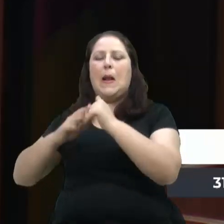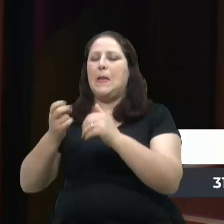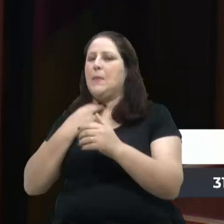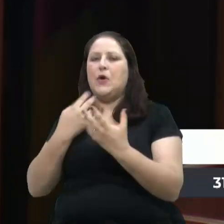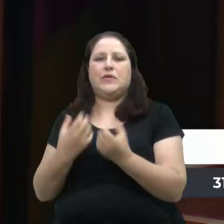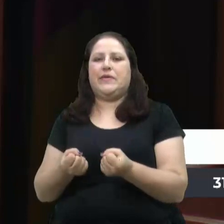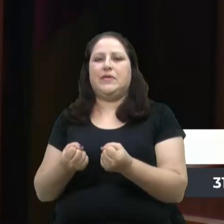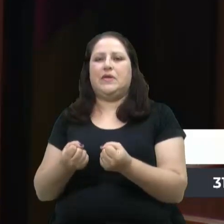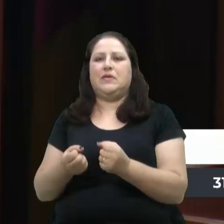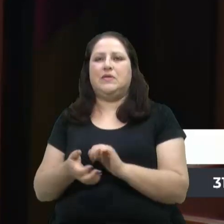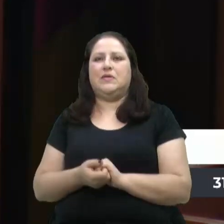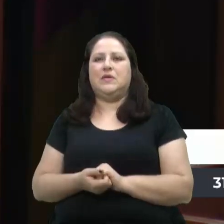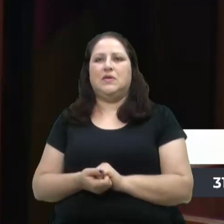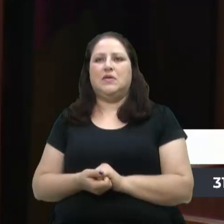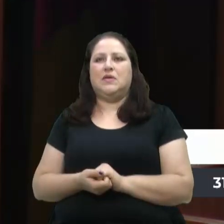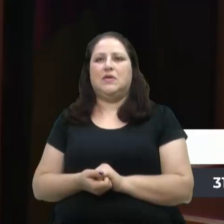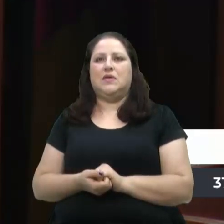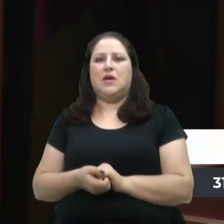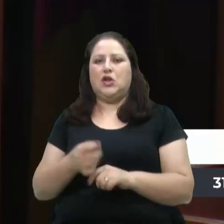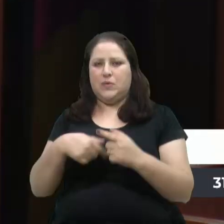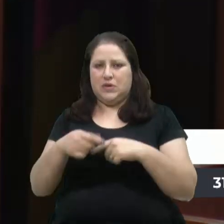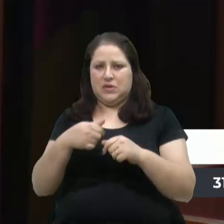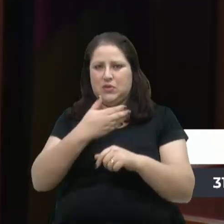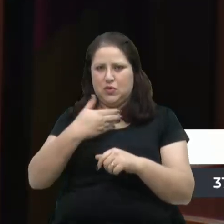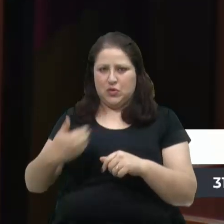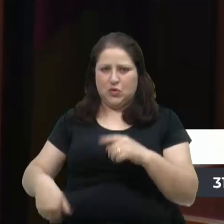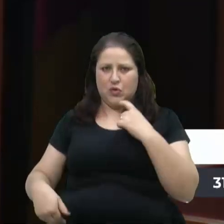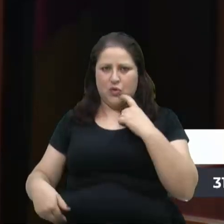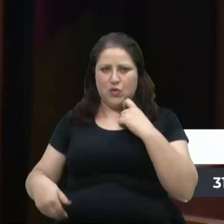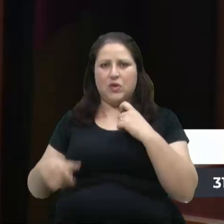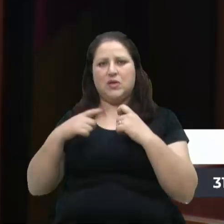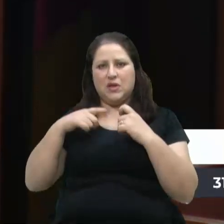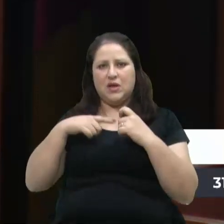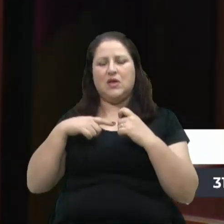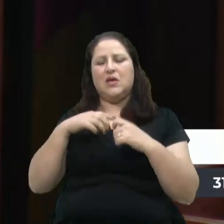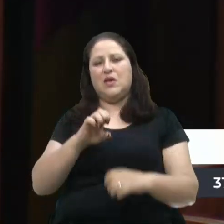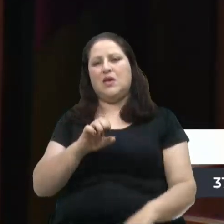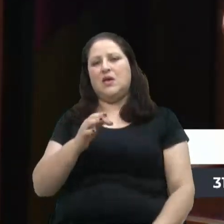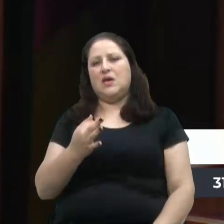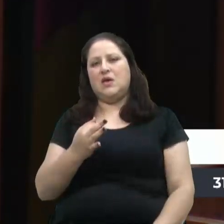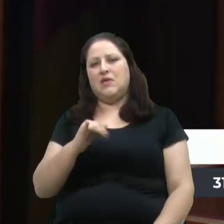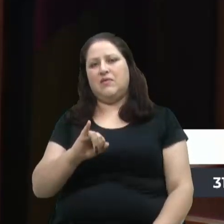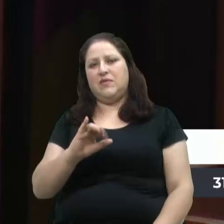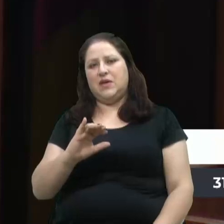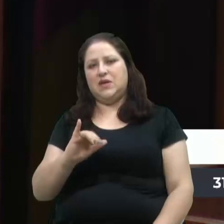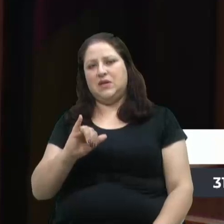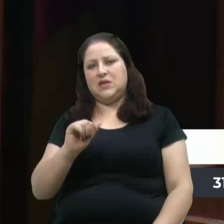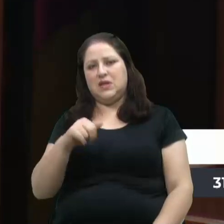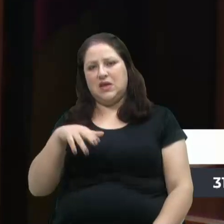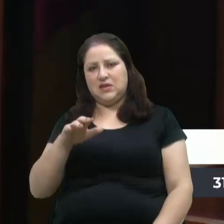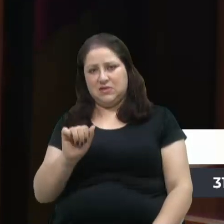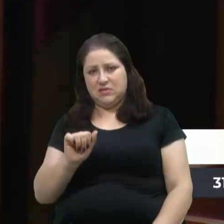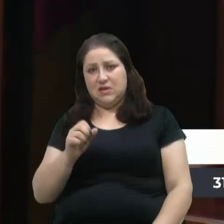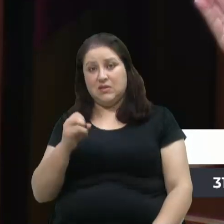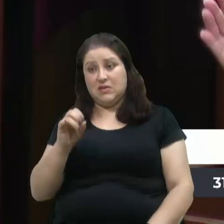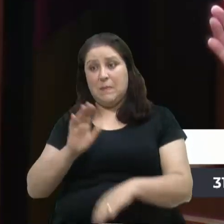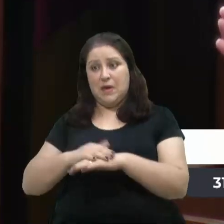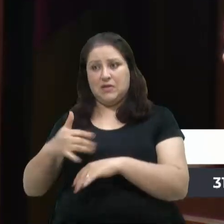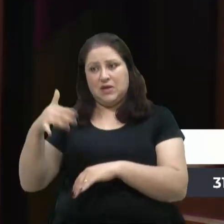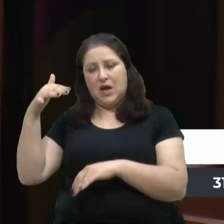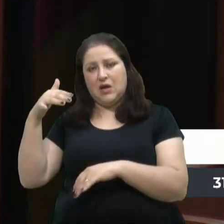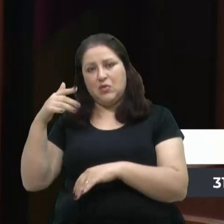na administração pública vereadora a senhora que é advogada tem o princípio da eficiência se é mais caro mas é eficiente